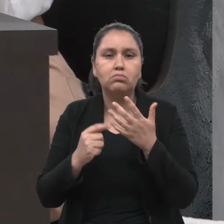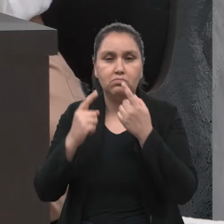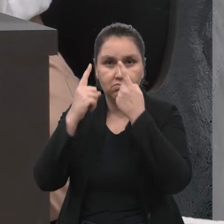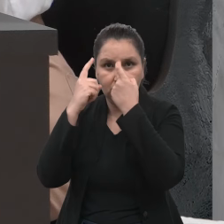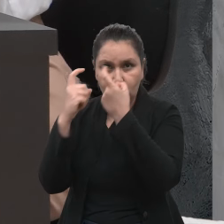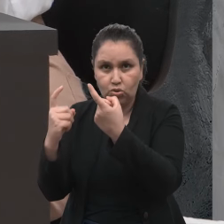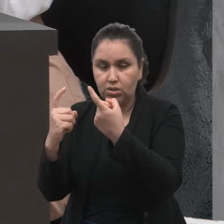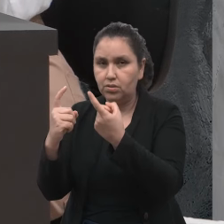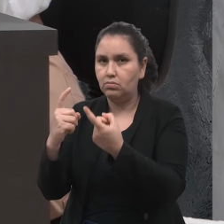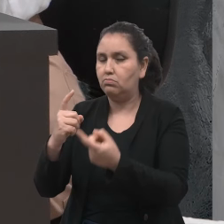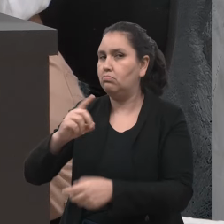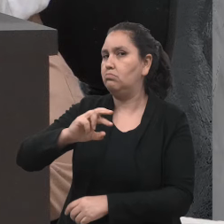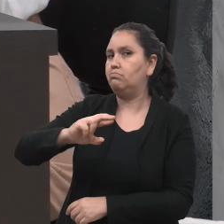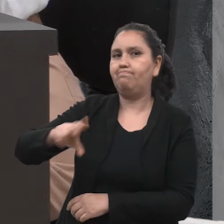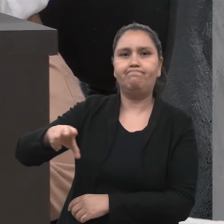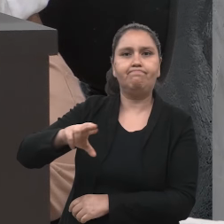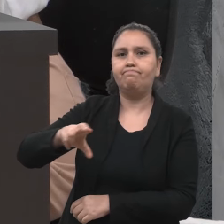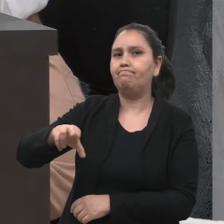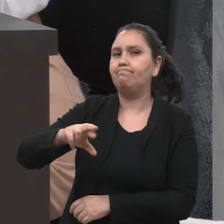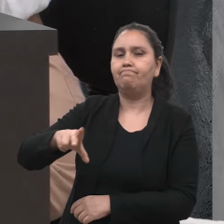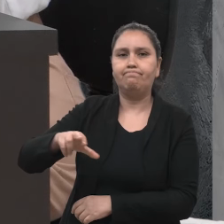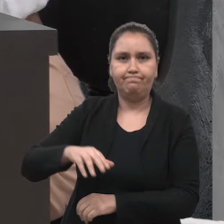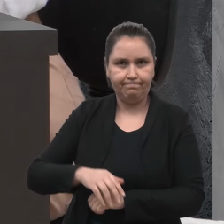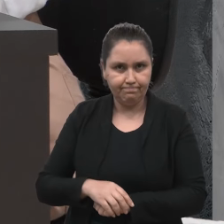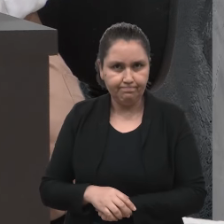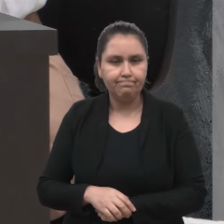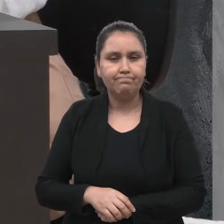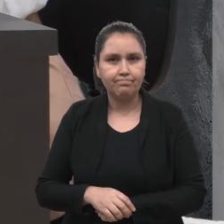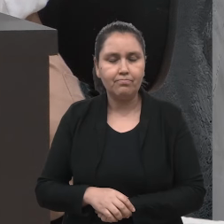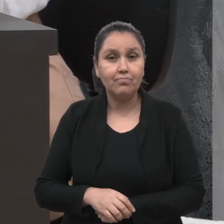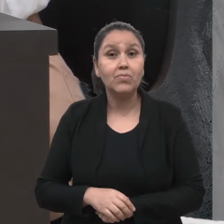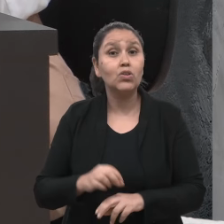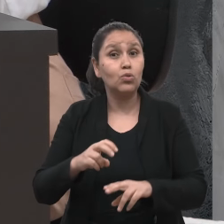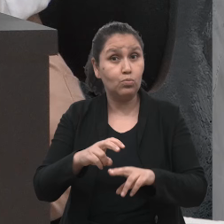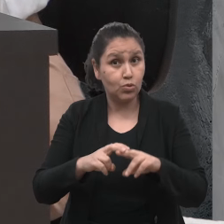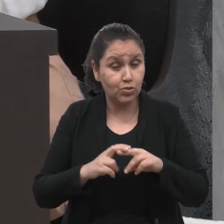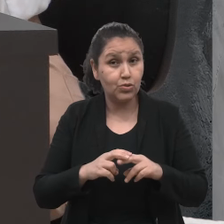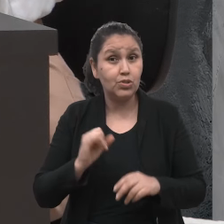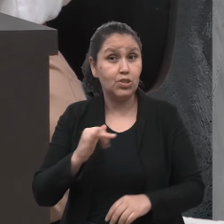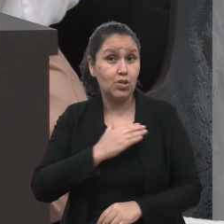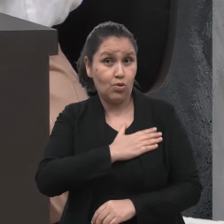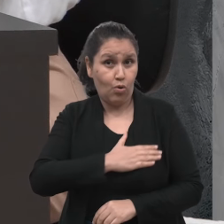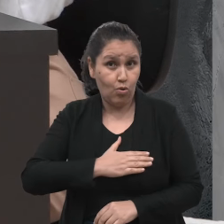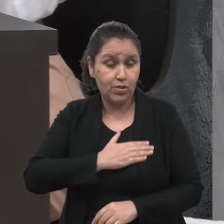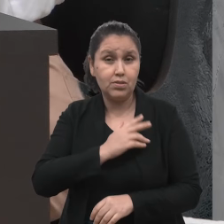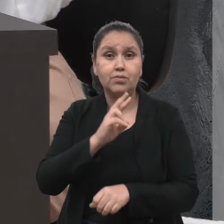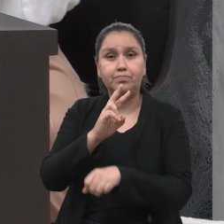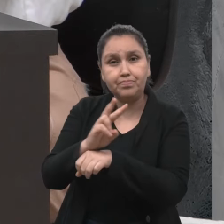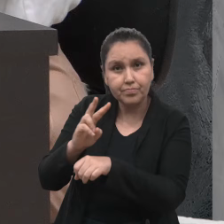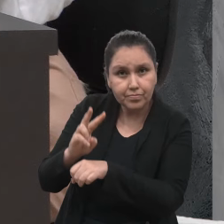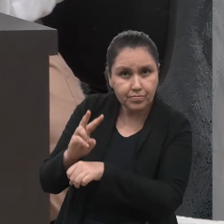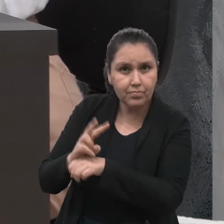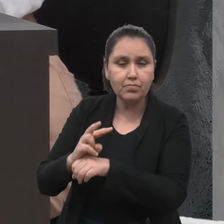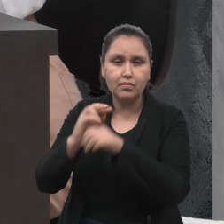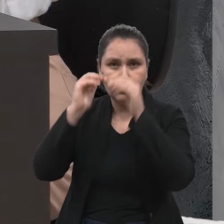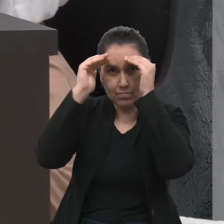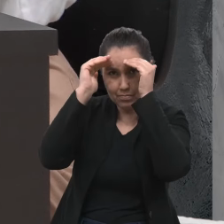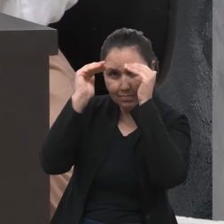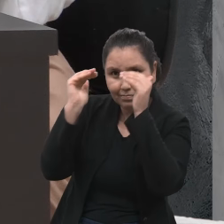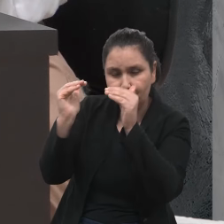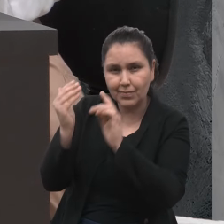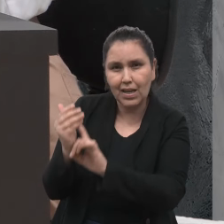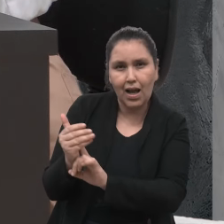violência. Exatamente. E aquela coisa, quem gosta não bate, quem gosta cuida,